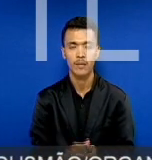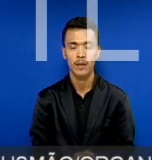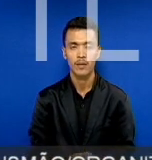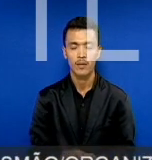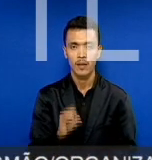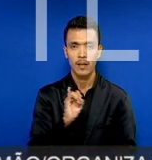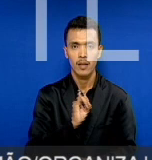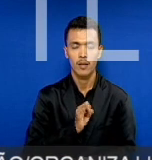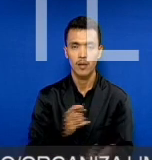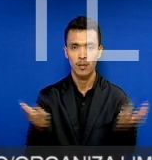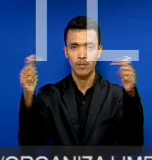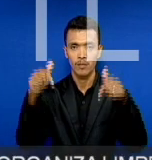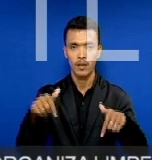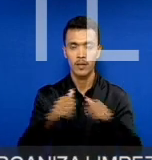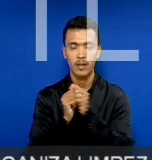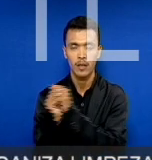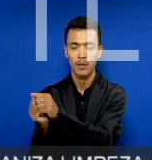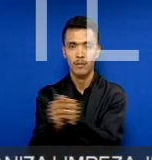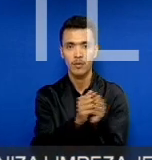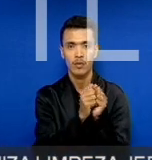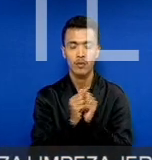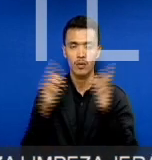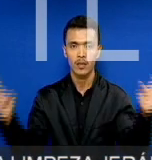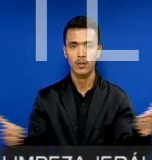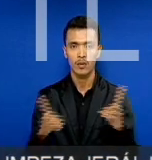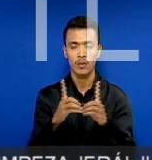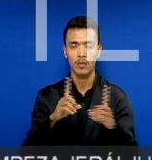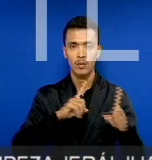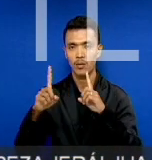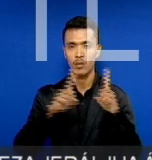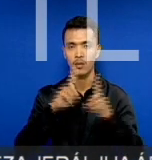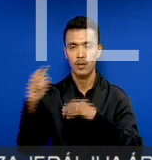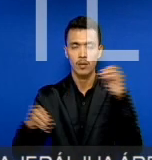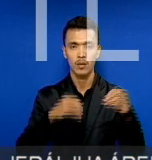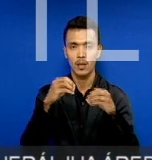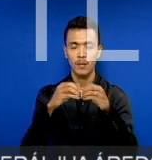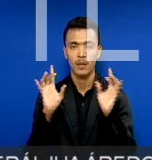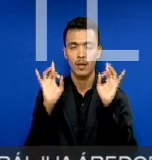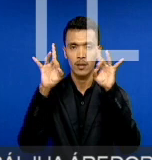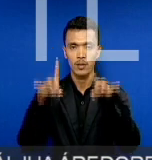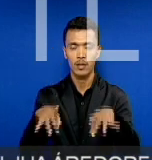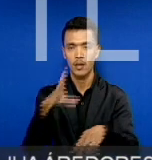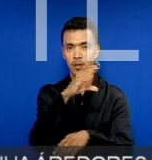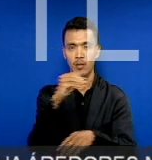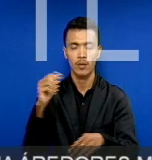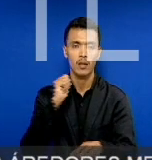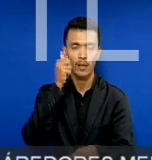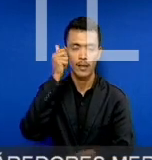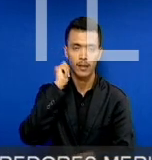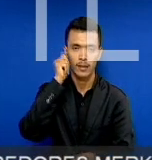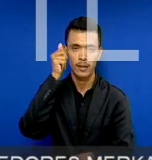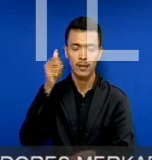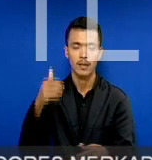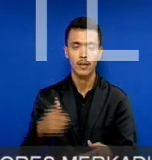how my homutuk hasoro no kolia konaba Australia ASEAN special summit